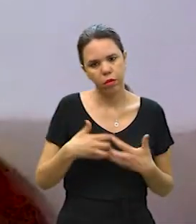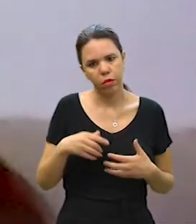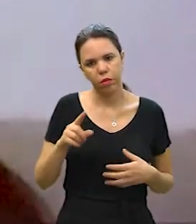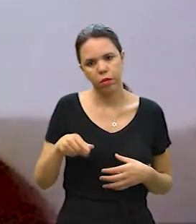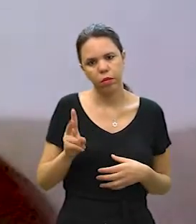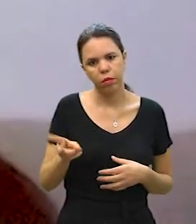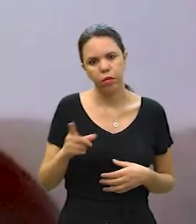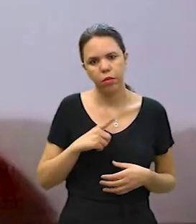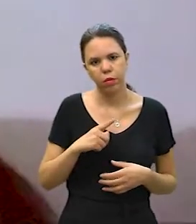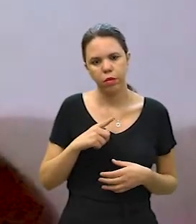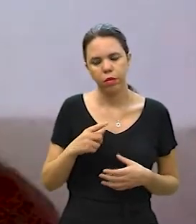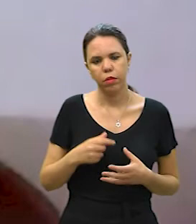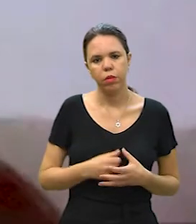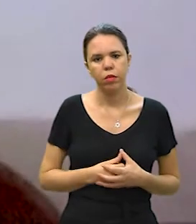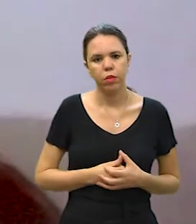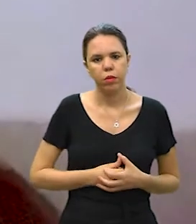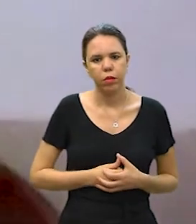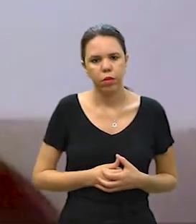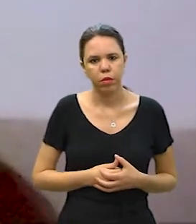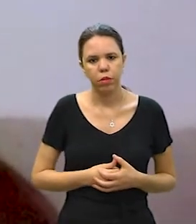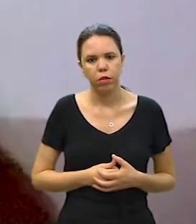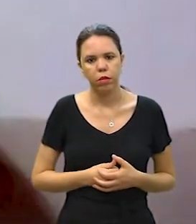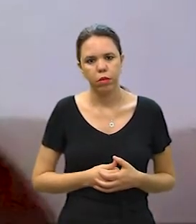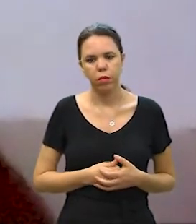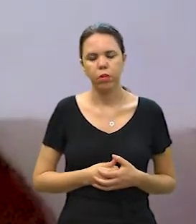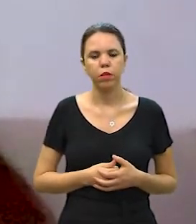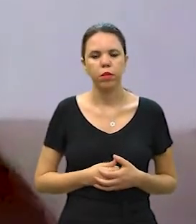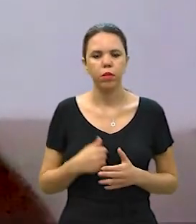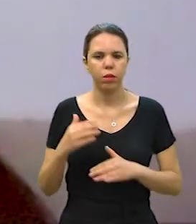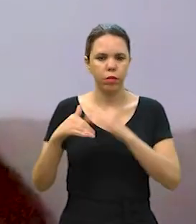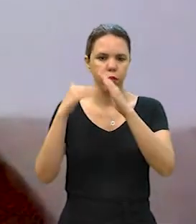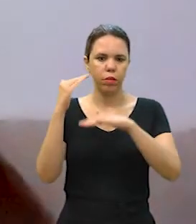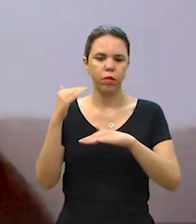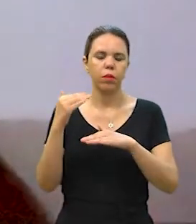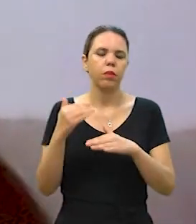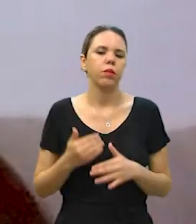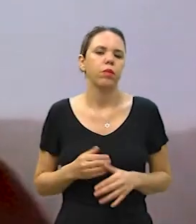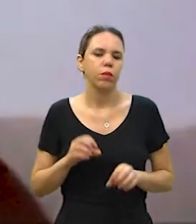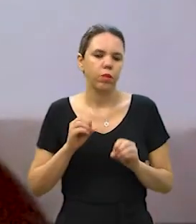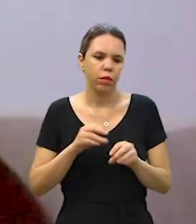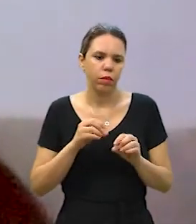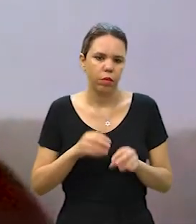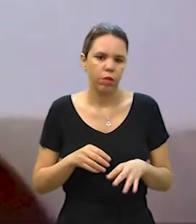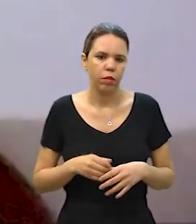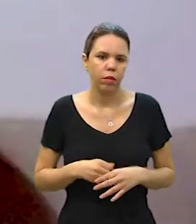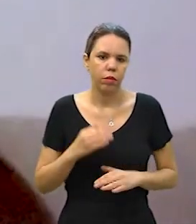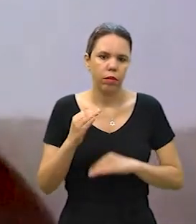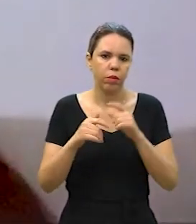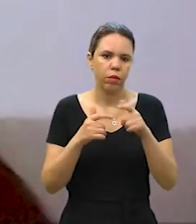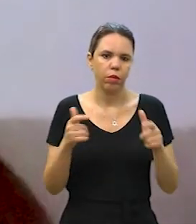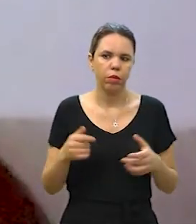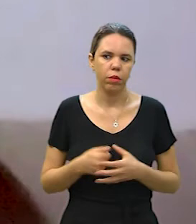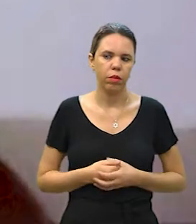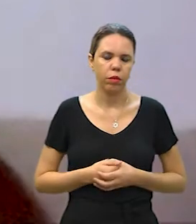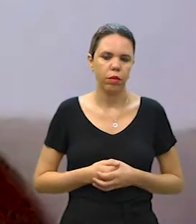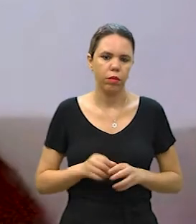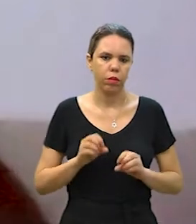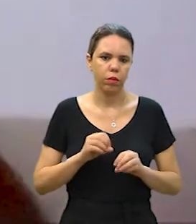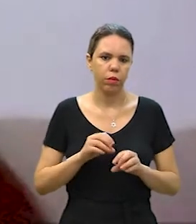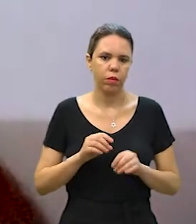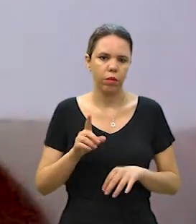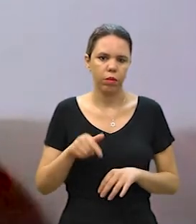tem que ser, ter evolução aí na educação, né, sempre avançar. A educação é a